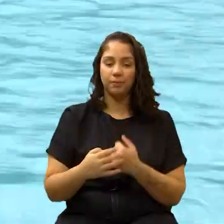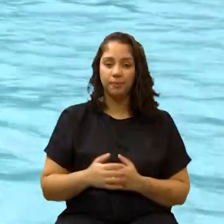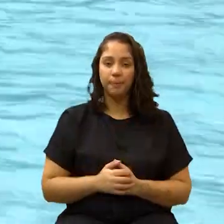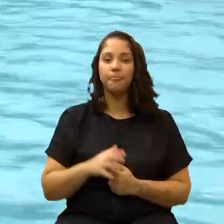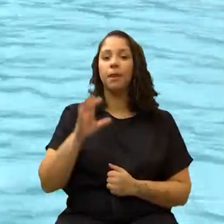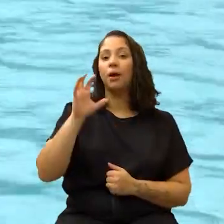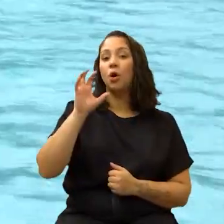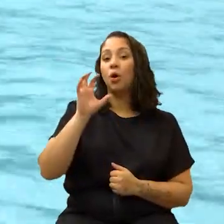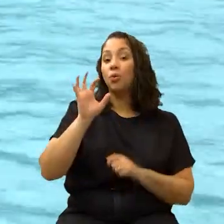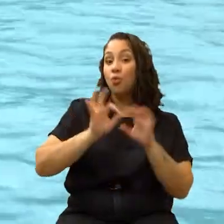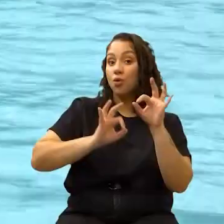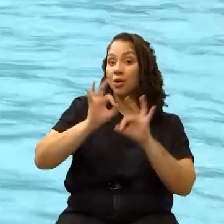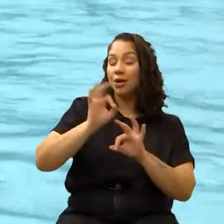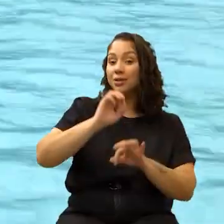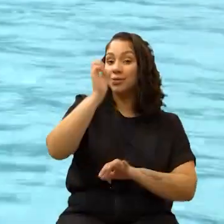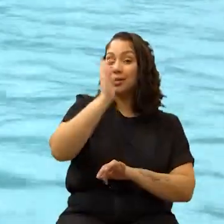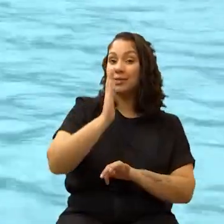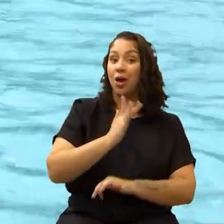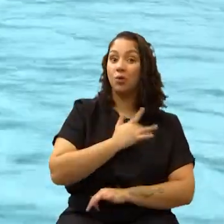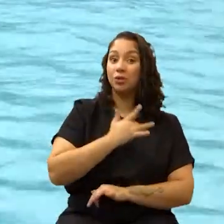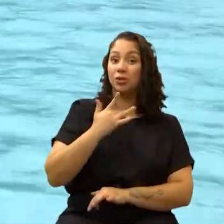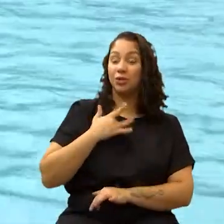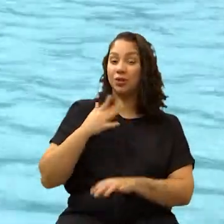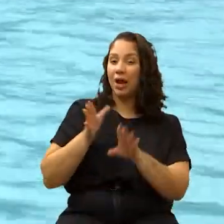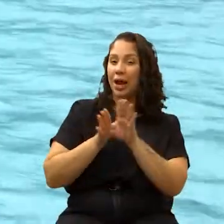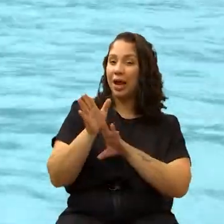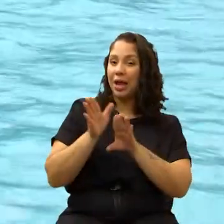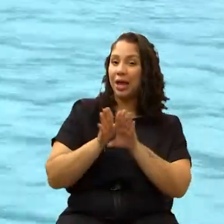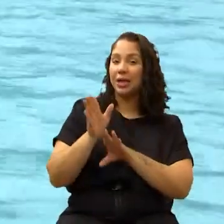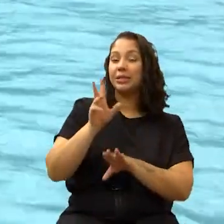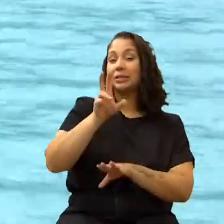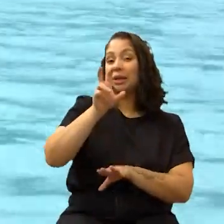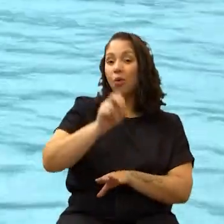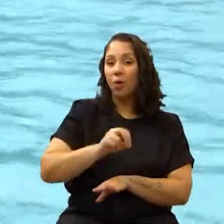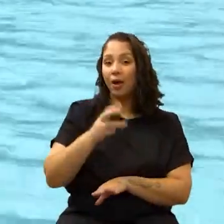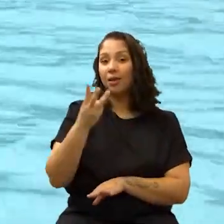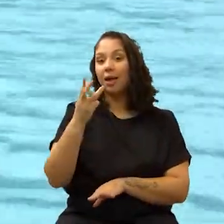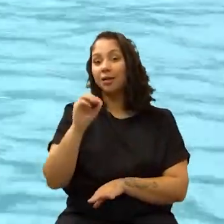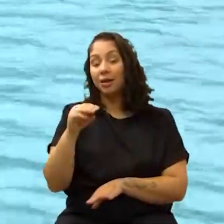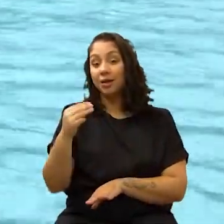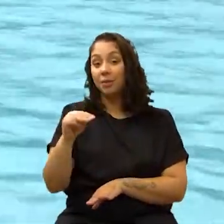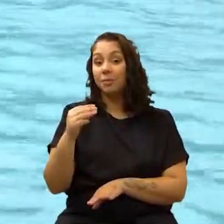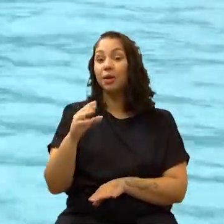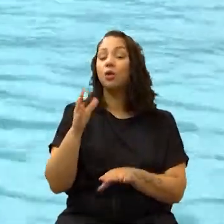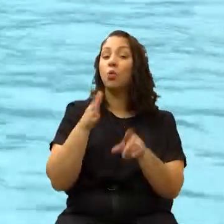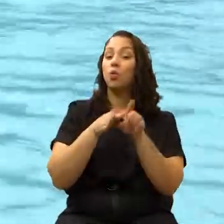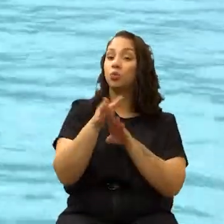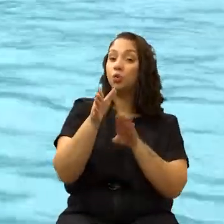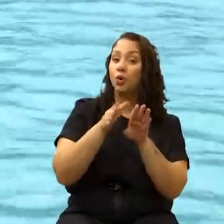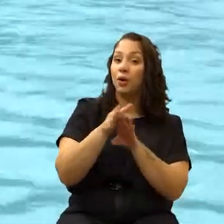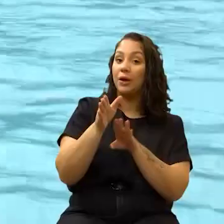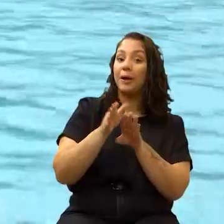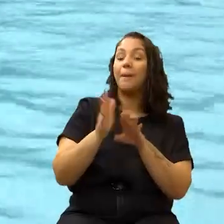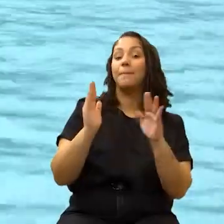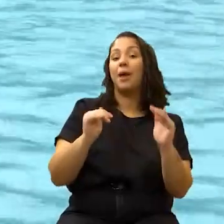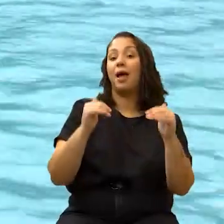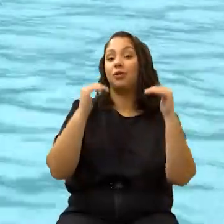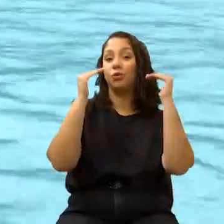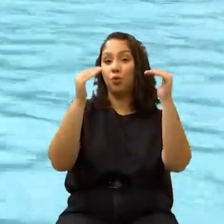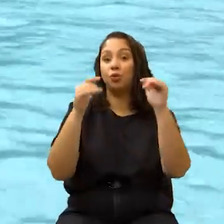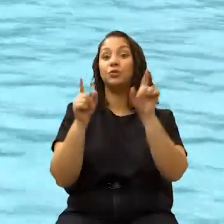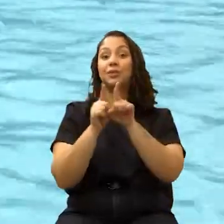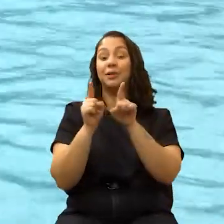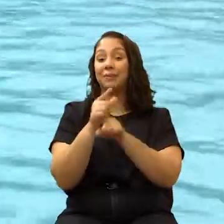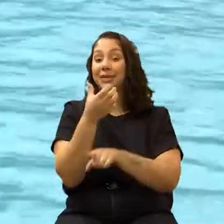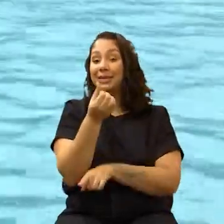A Organização Mundial da Saúde recomenda de 150 a 300 minutos de atividade física por